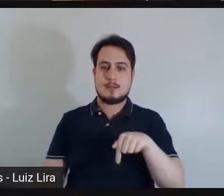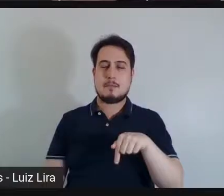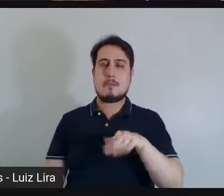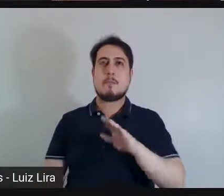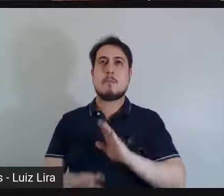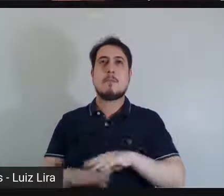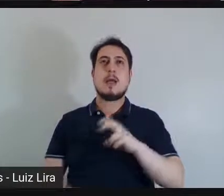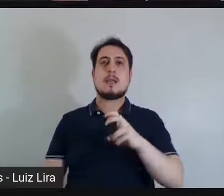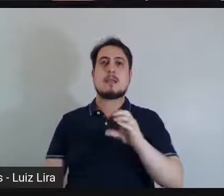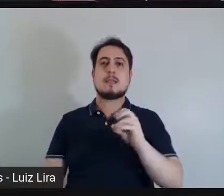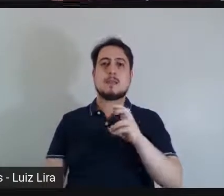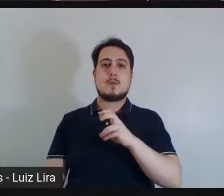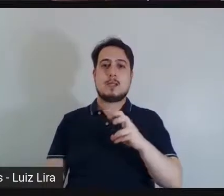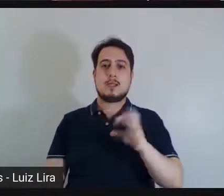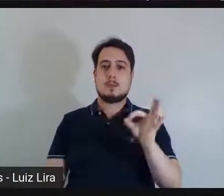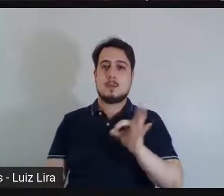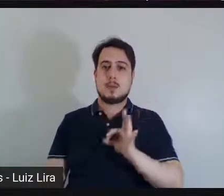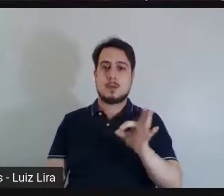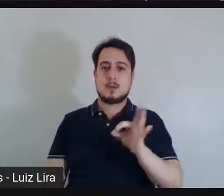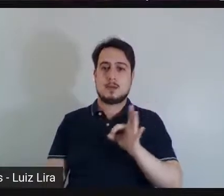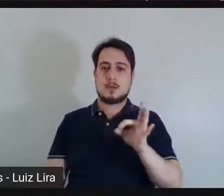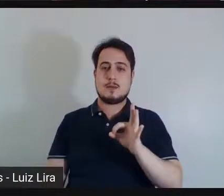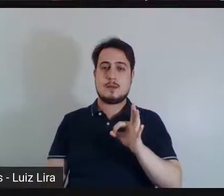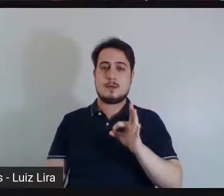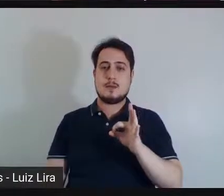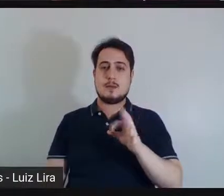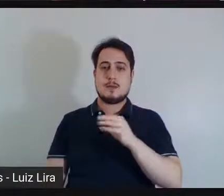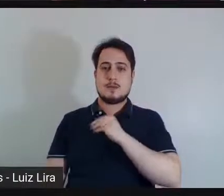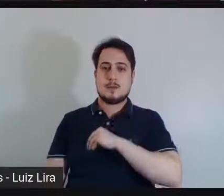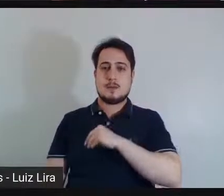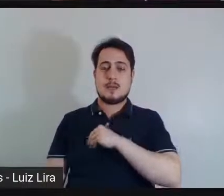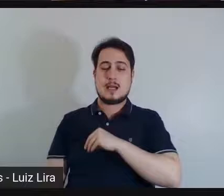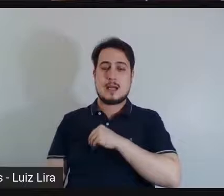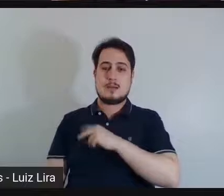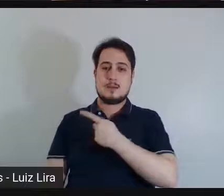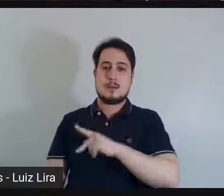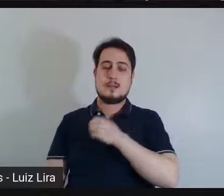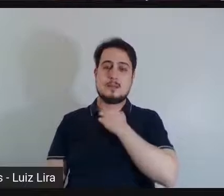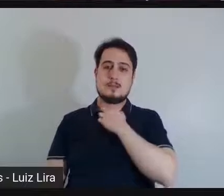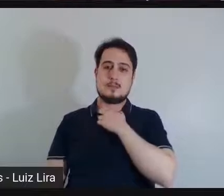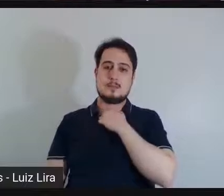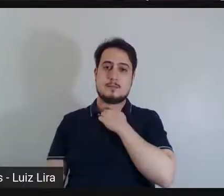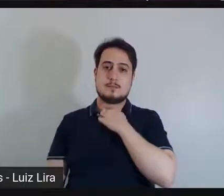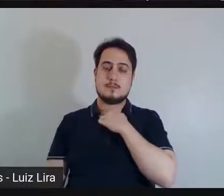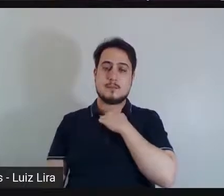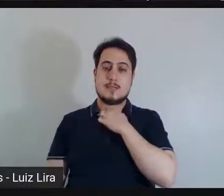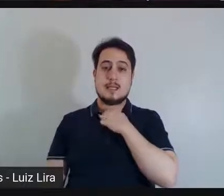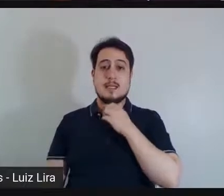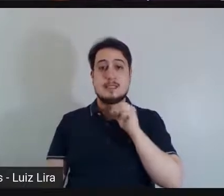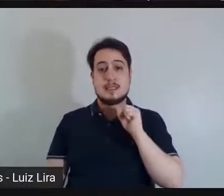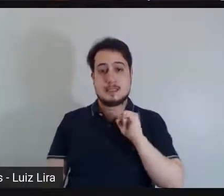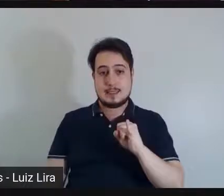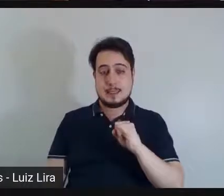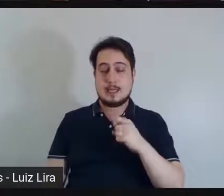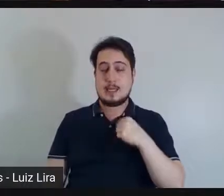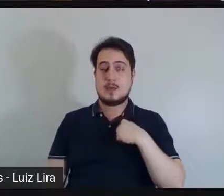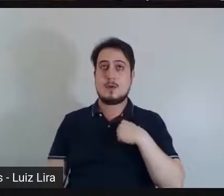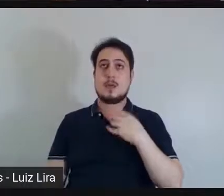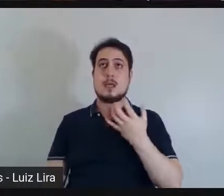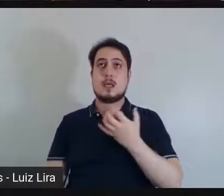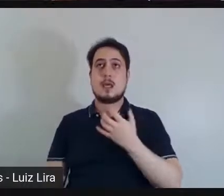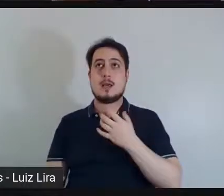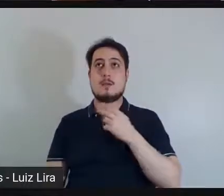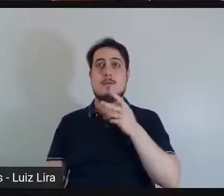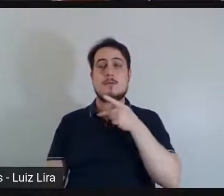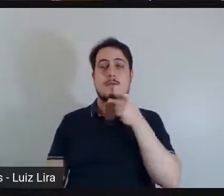de 55% do valor do piso da categoria. Então, se de repente eu quero fomentar alguma